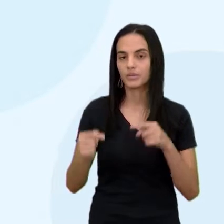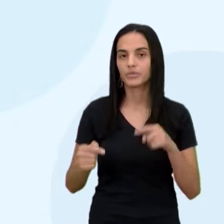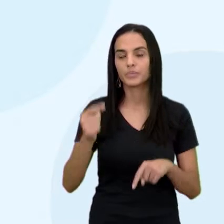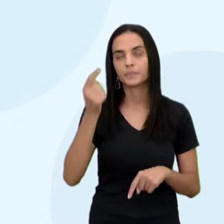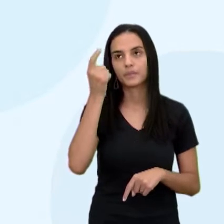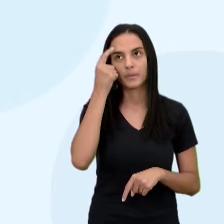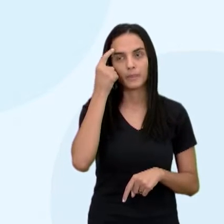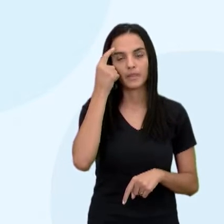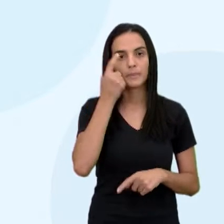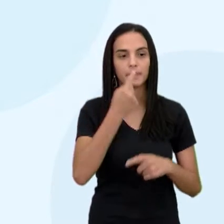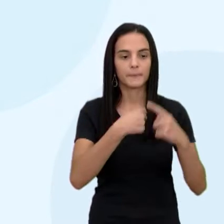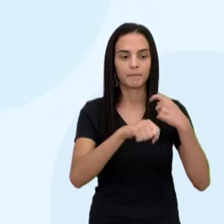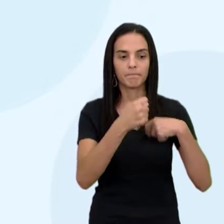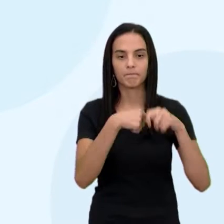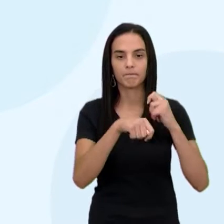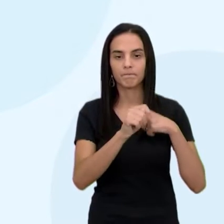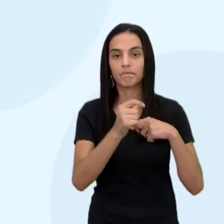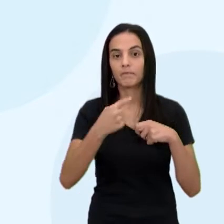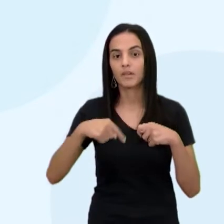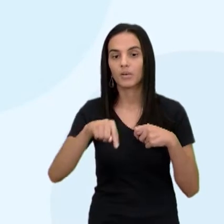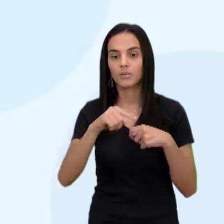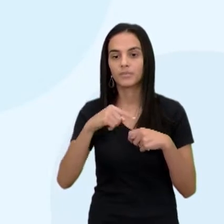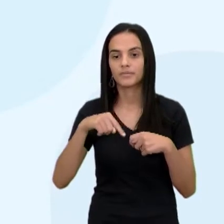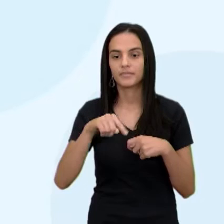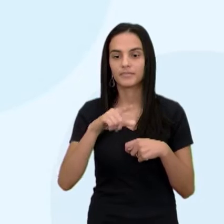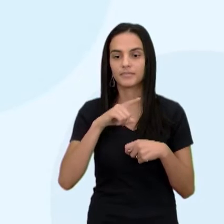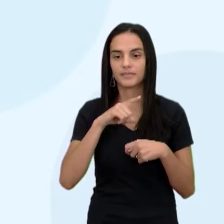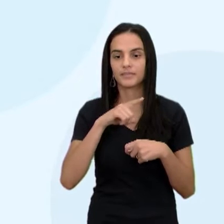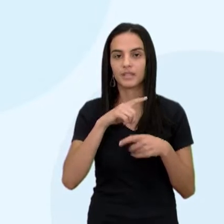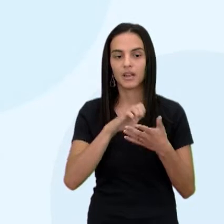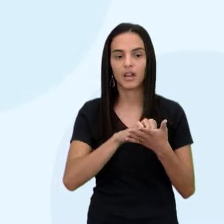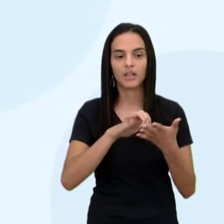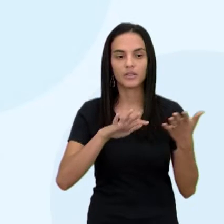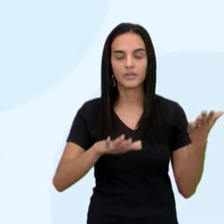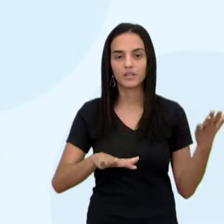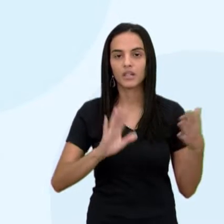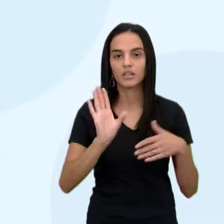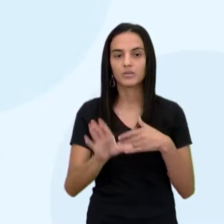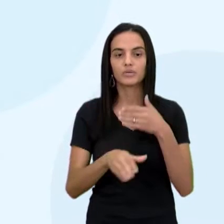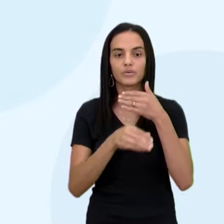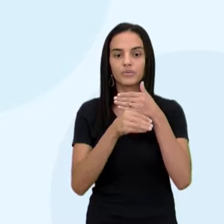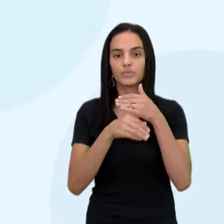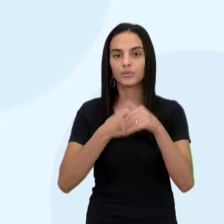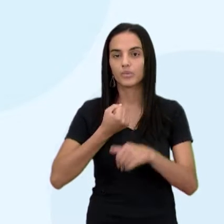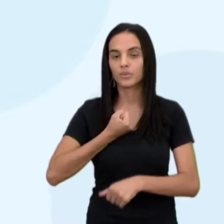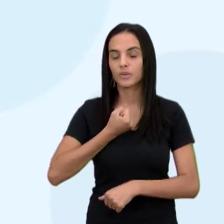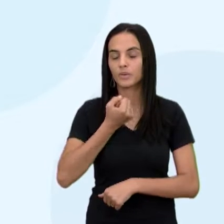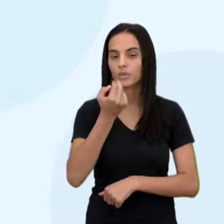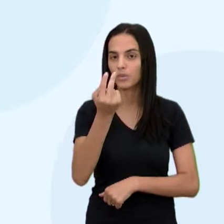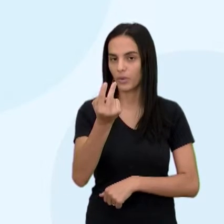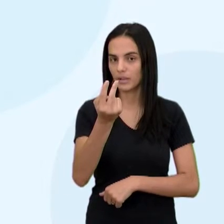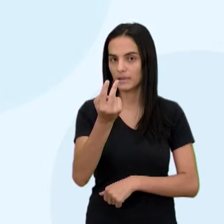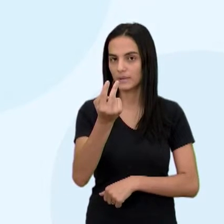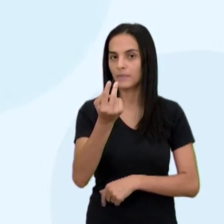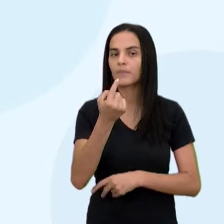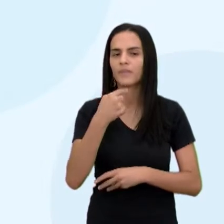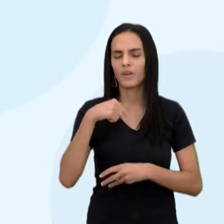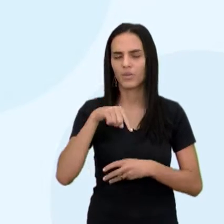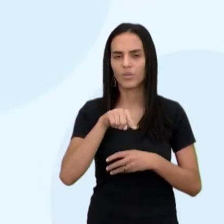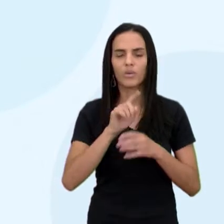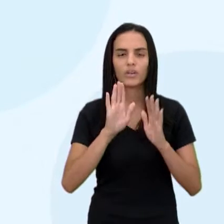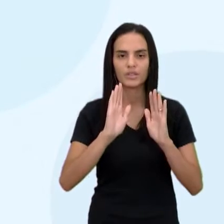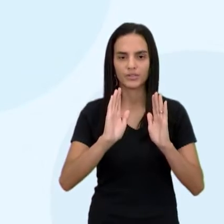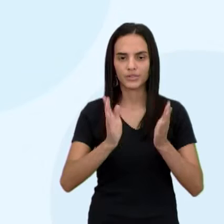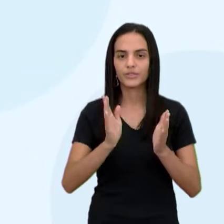pensamento econômico. Nós estamos na atividade integrada número 2, estamos já